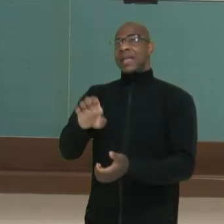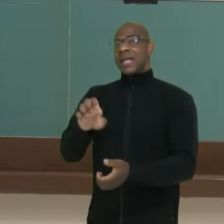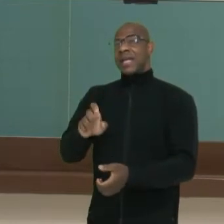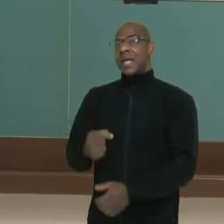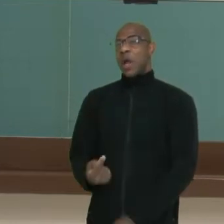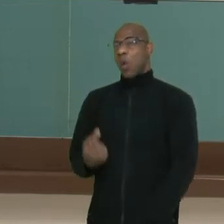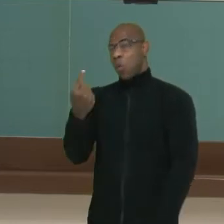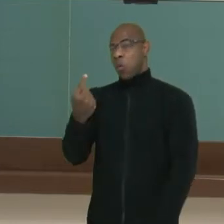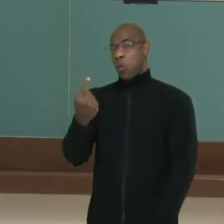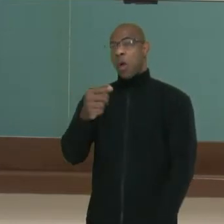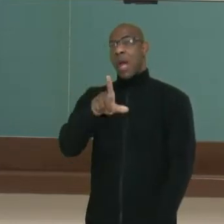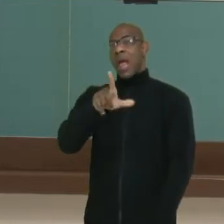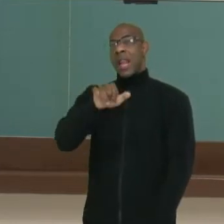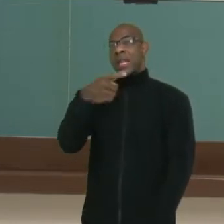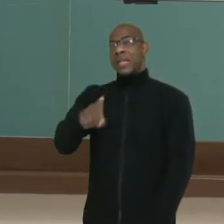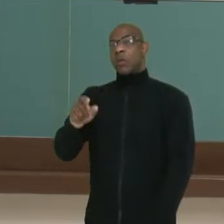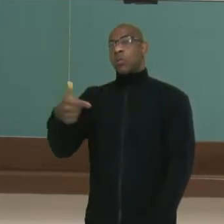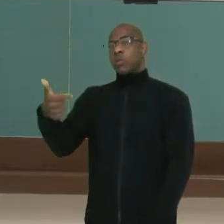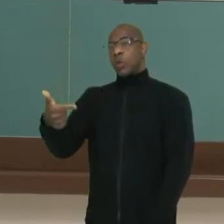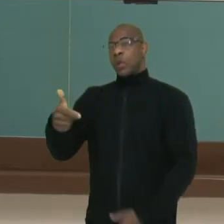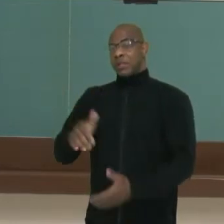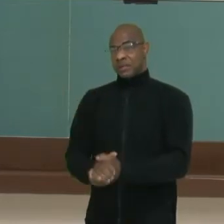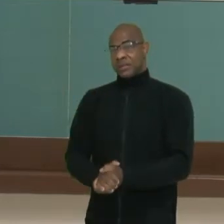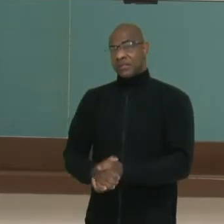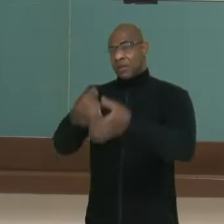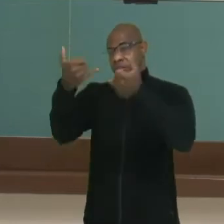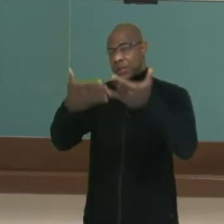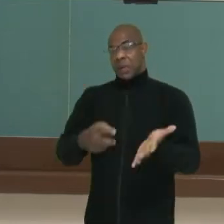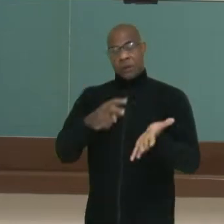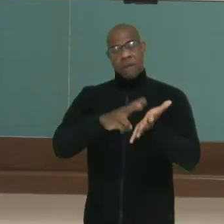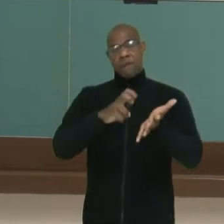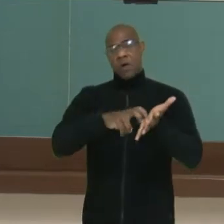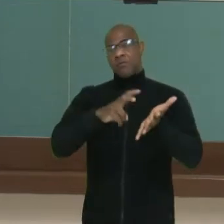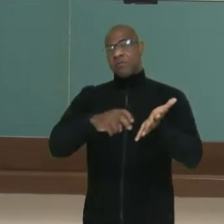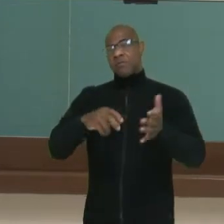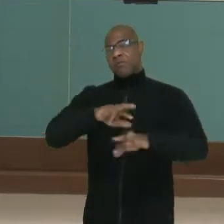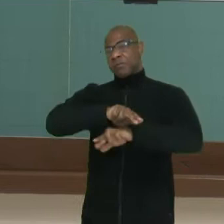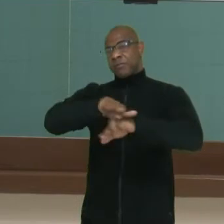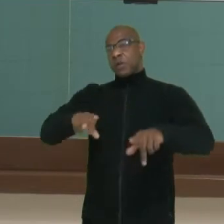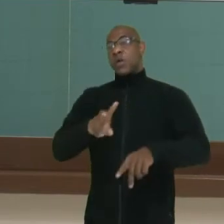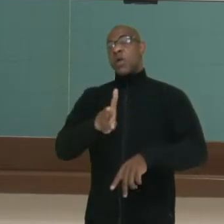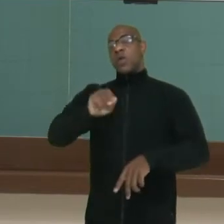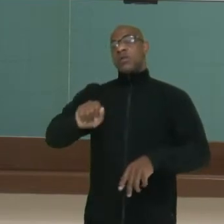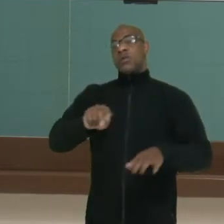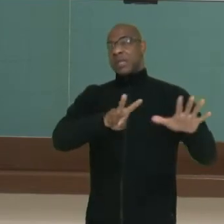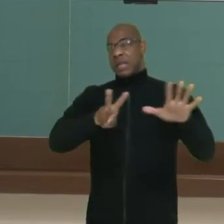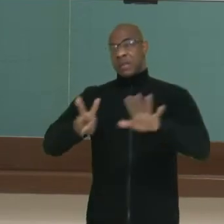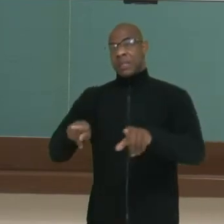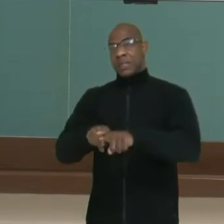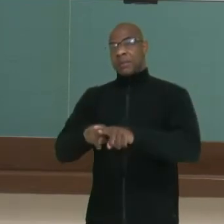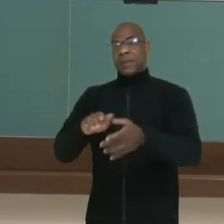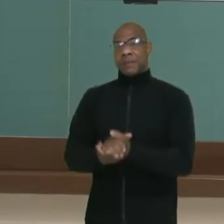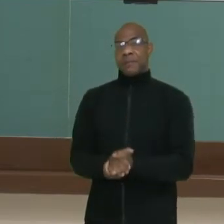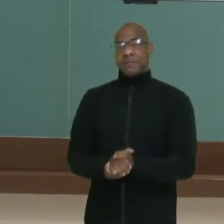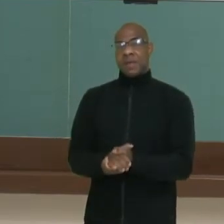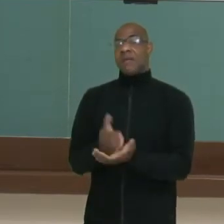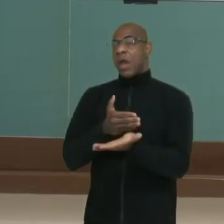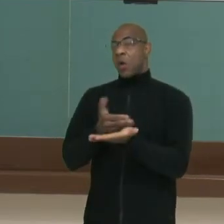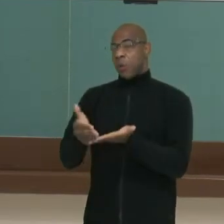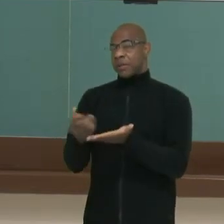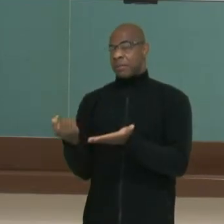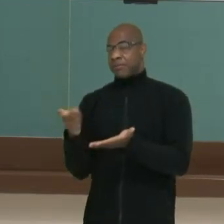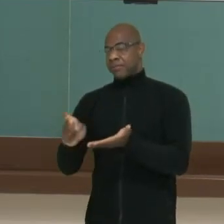lição 2, que vai ensinar algum vocabulário sobre os dias da semana. E aí você clica em começar,